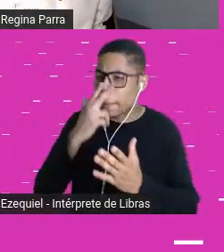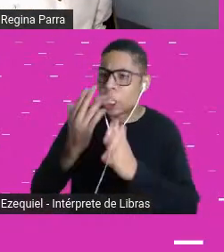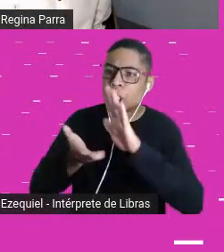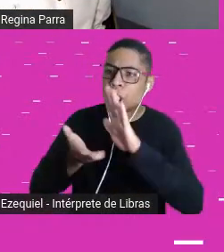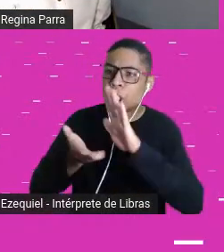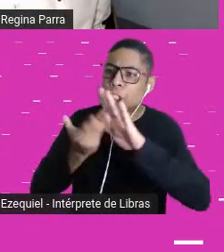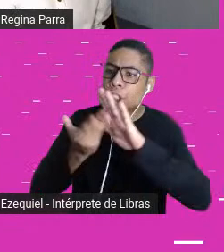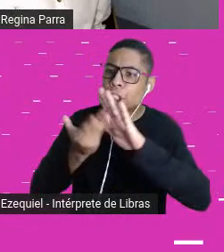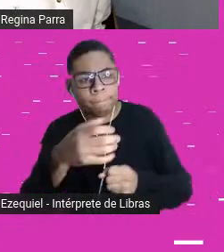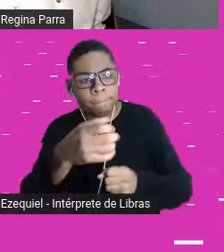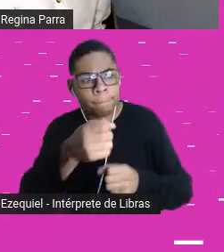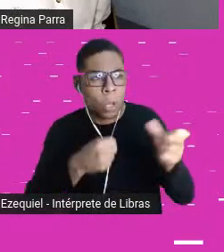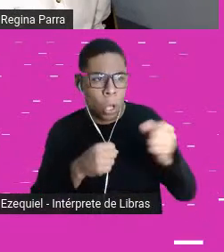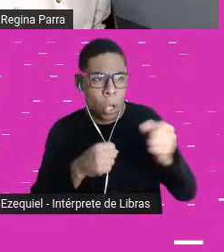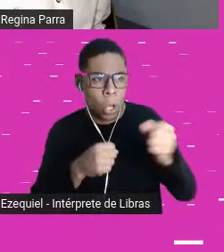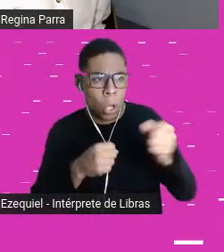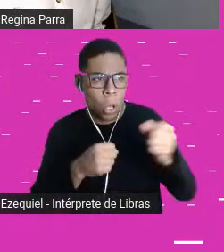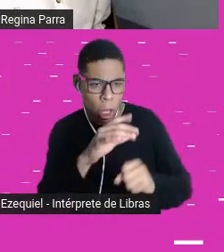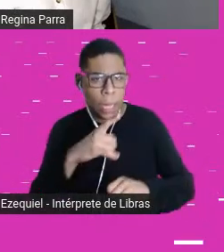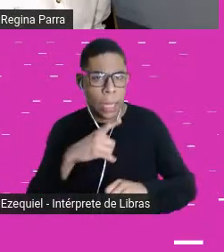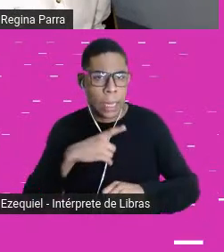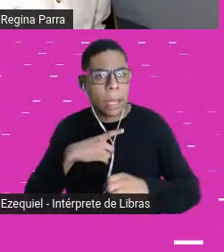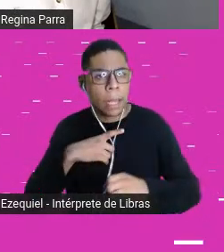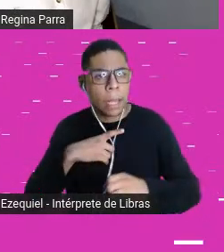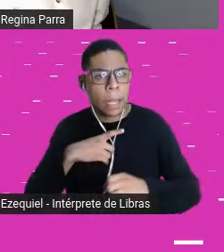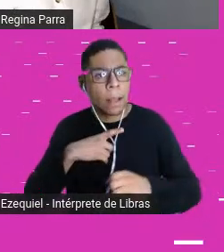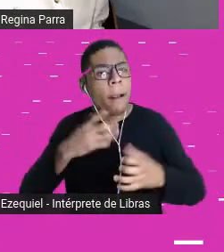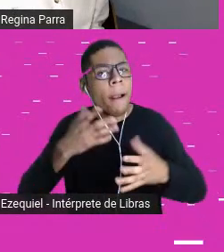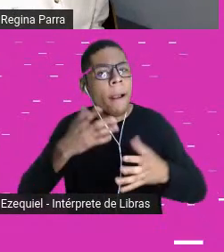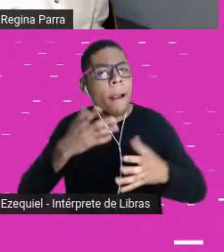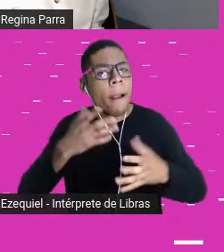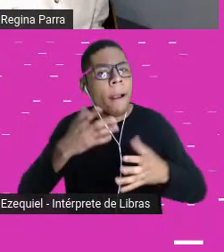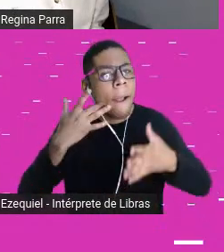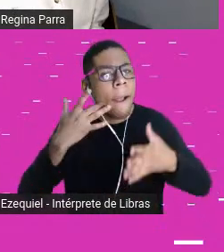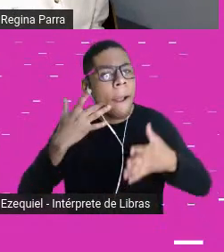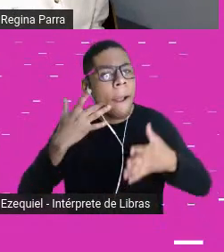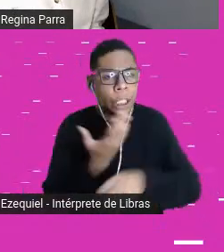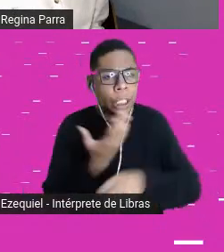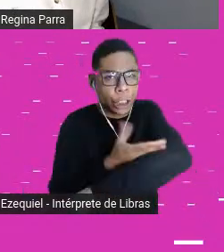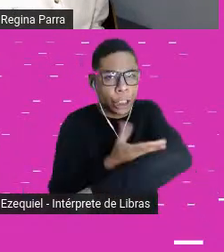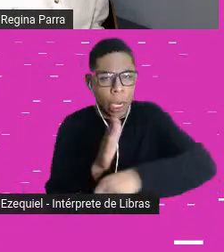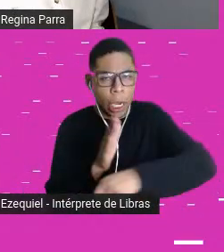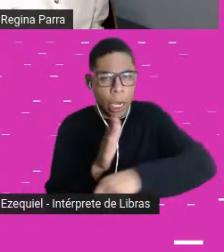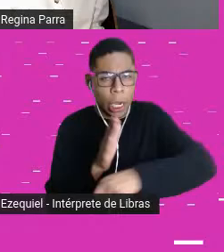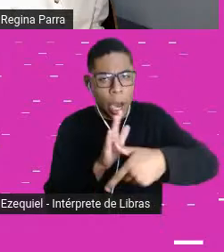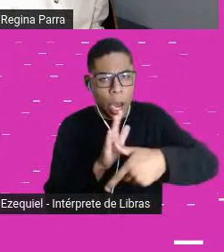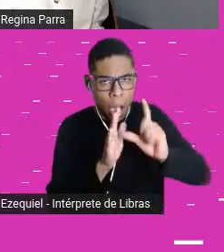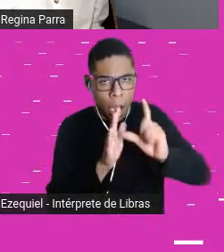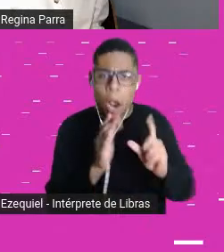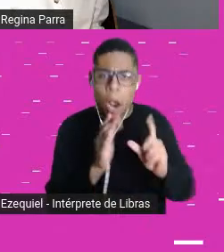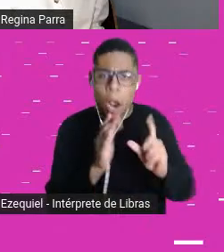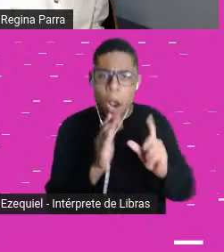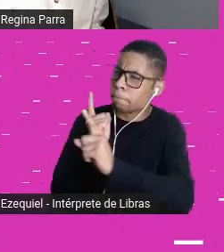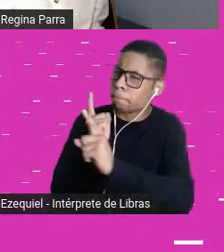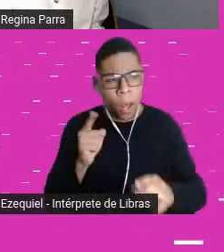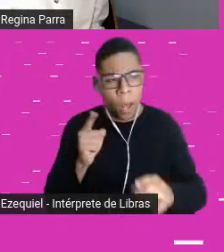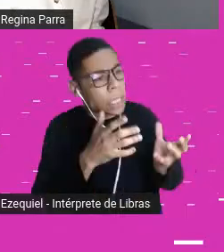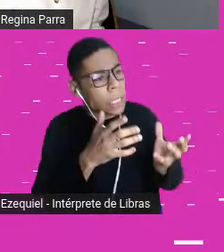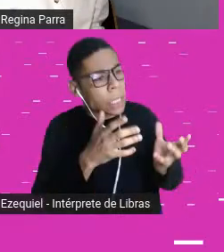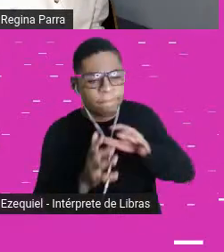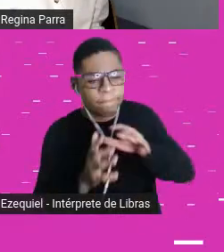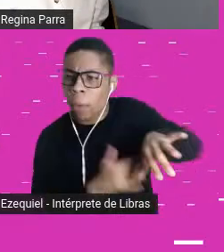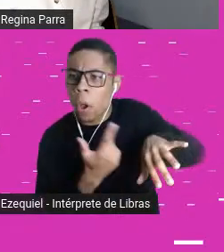ensaios, e aí eu comecei a identificar o Nô com que ele estava querendo. Assim, aos pouquinhos eu comecei